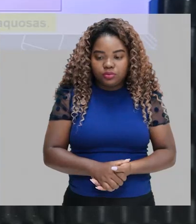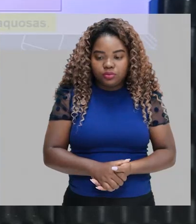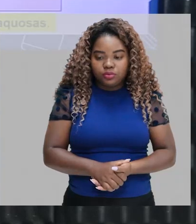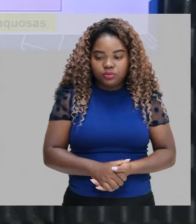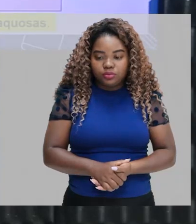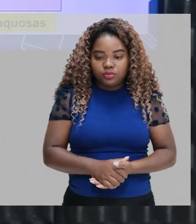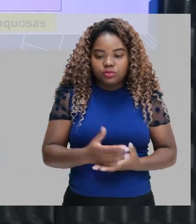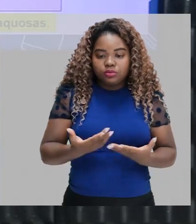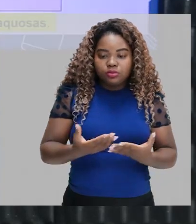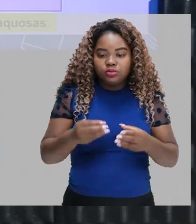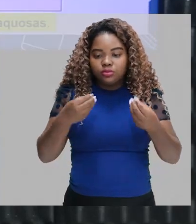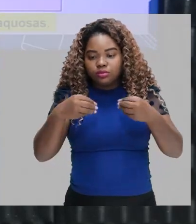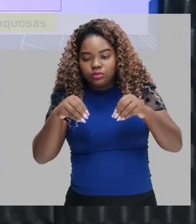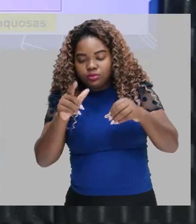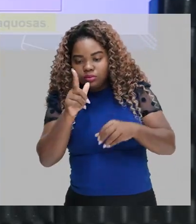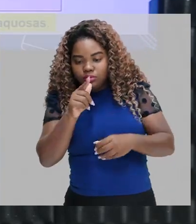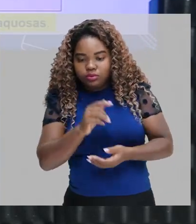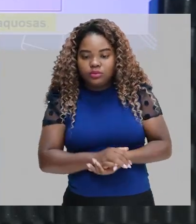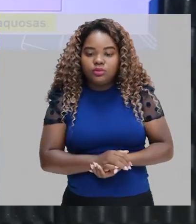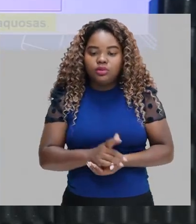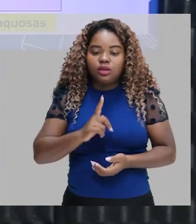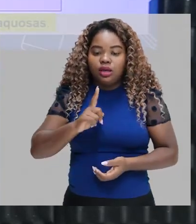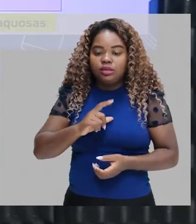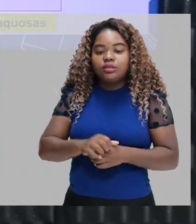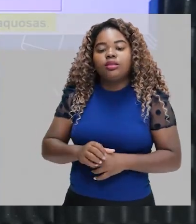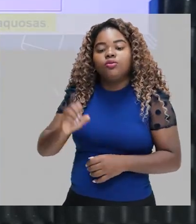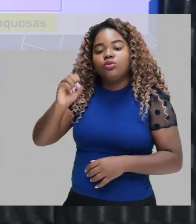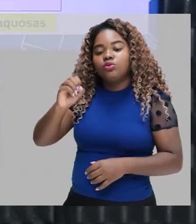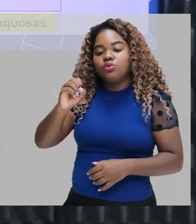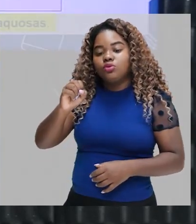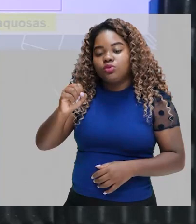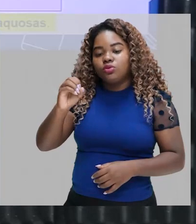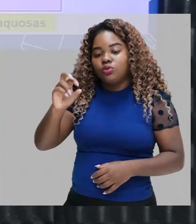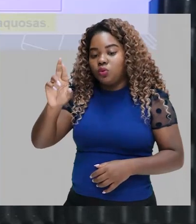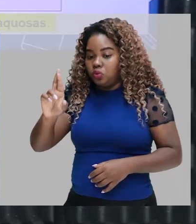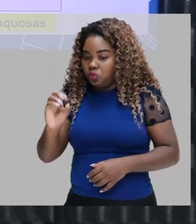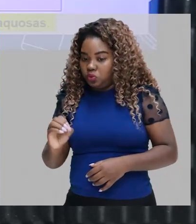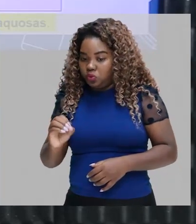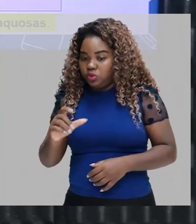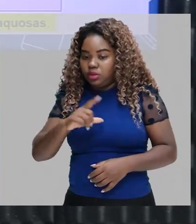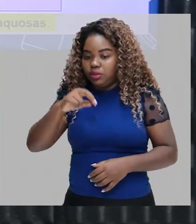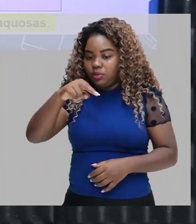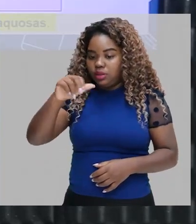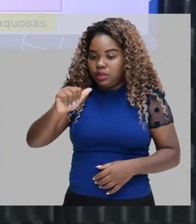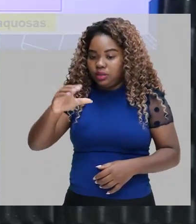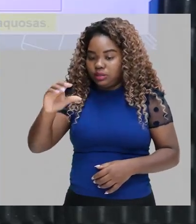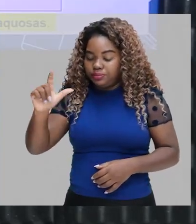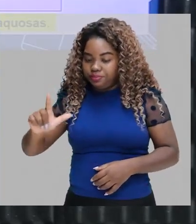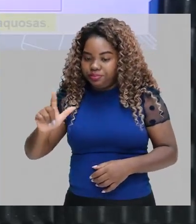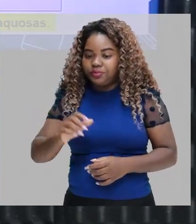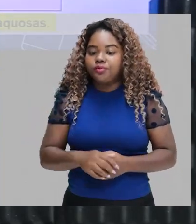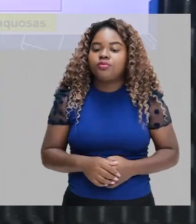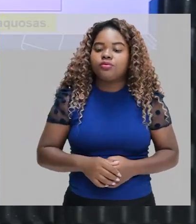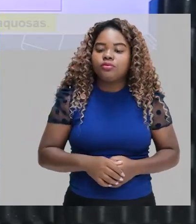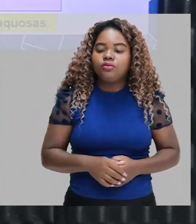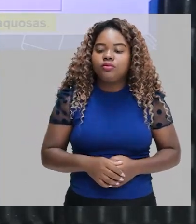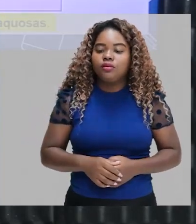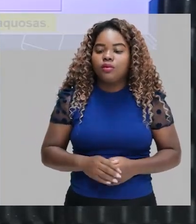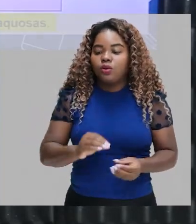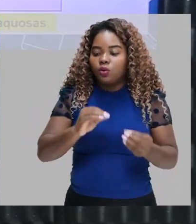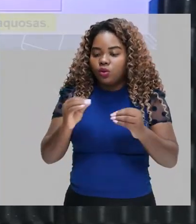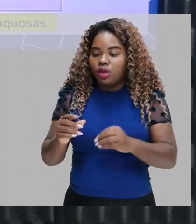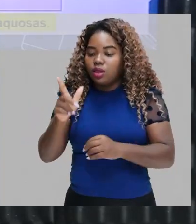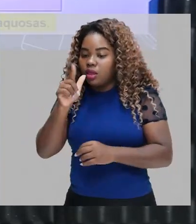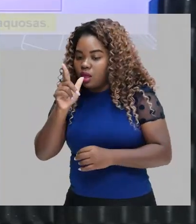aspecto líquido. O soro fisiológico, nós temos o cloreto de sódio, né, o sal de cozinha, dissolvido